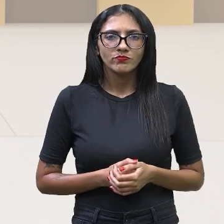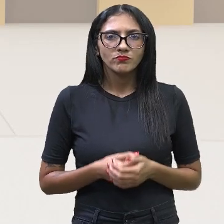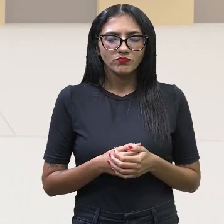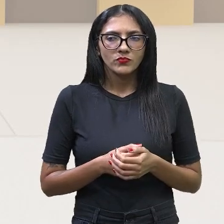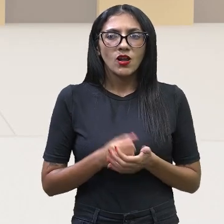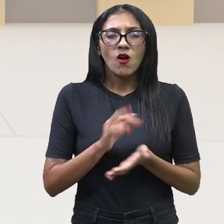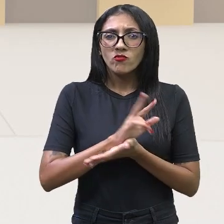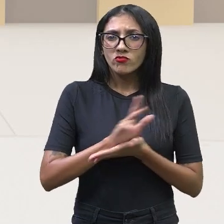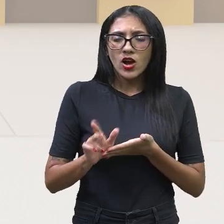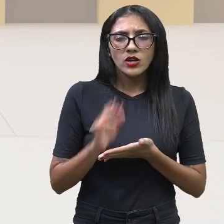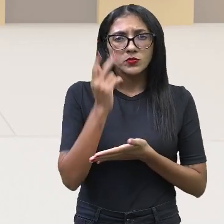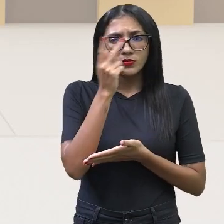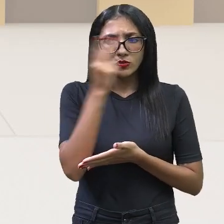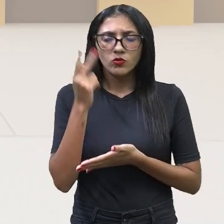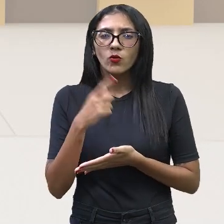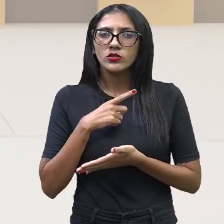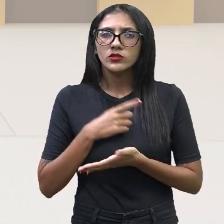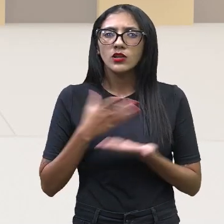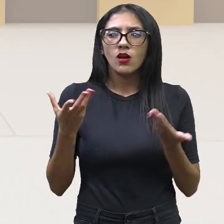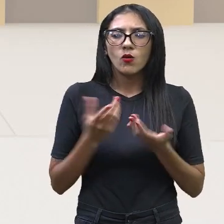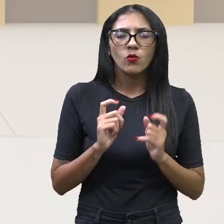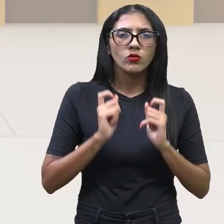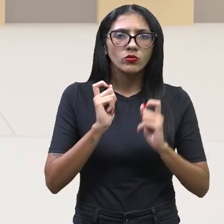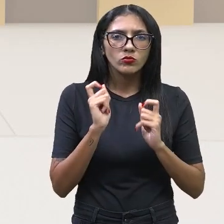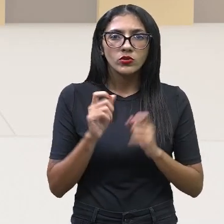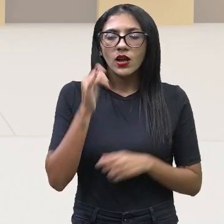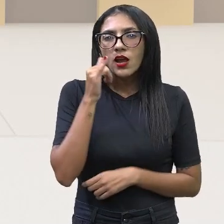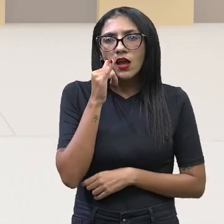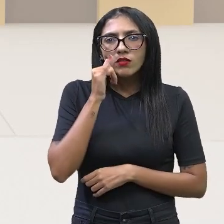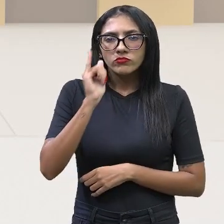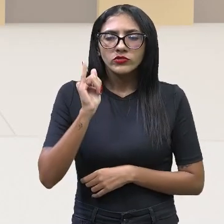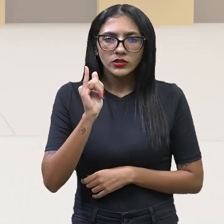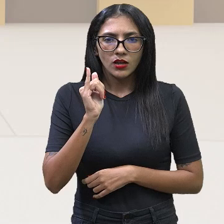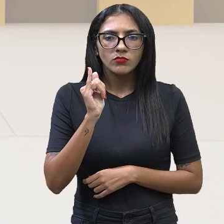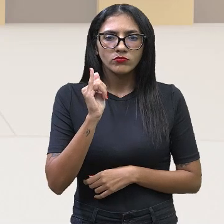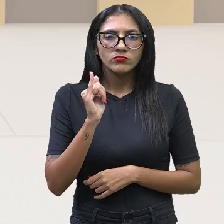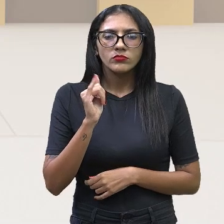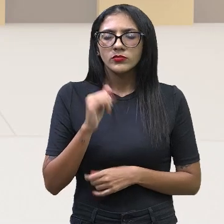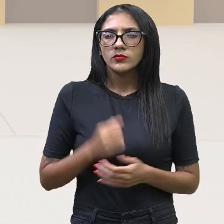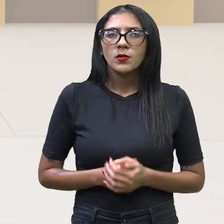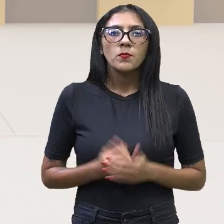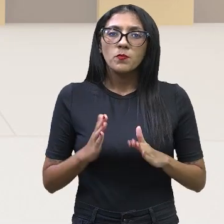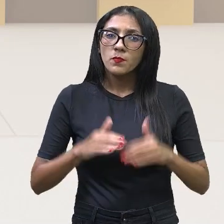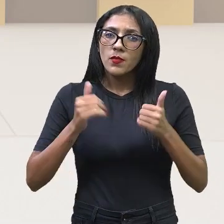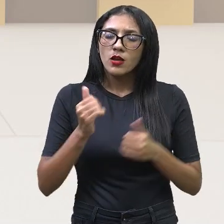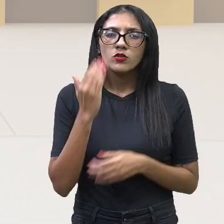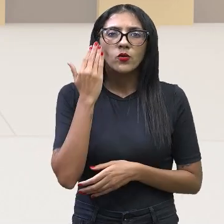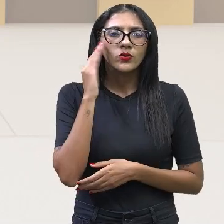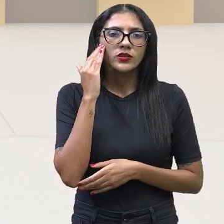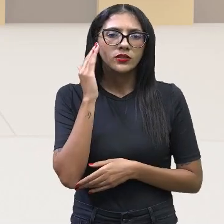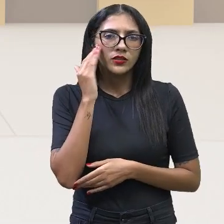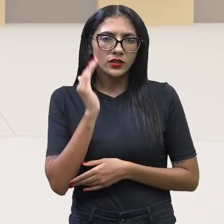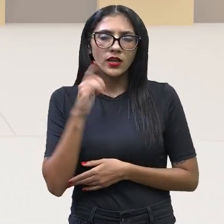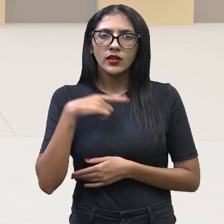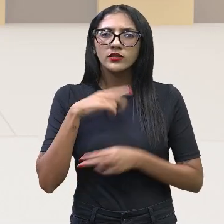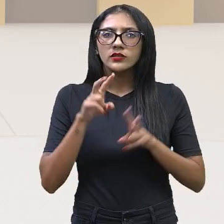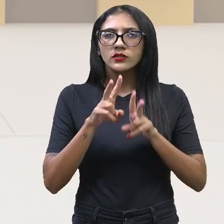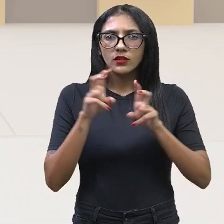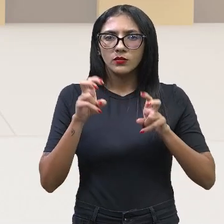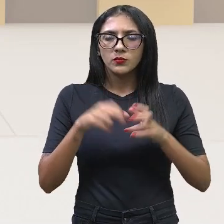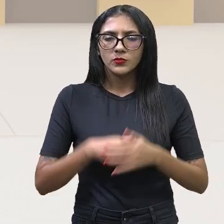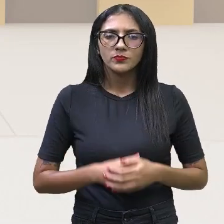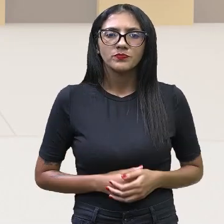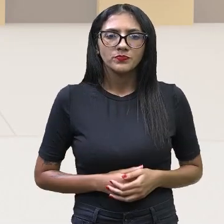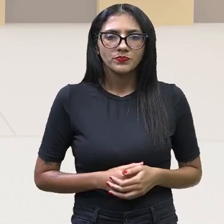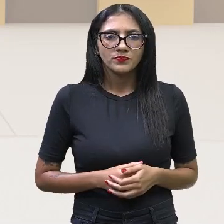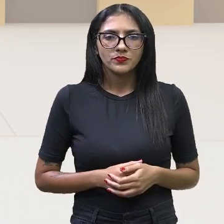para substituir a intolerância por compreensão e tolerância em todo o mundo. É